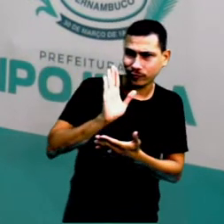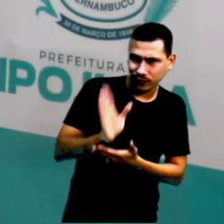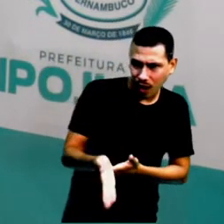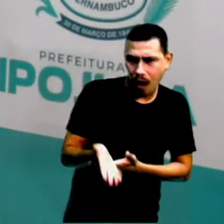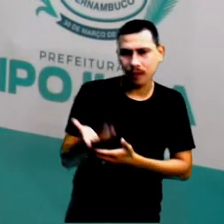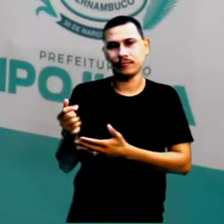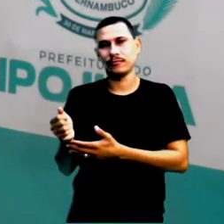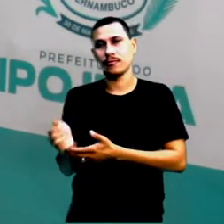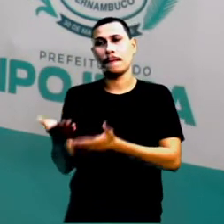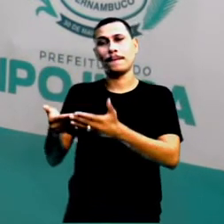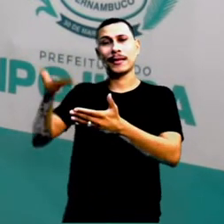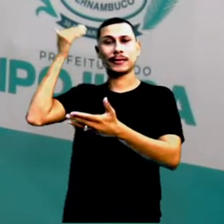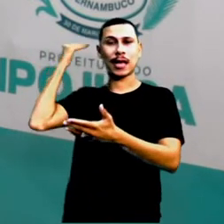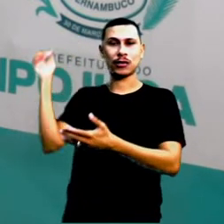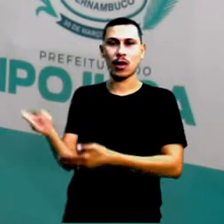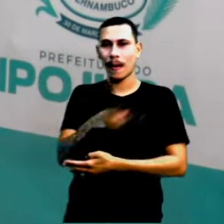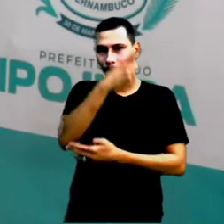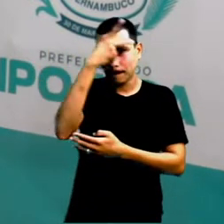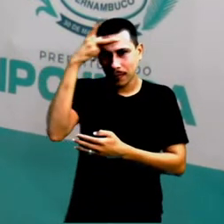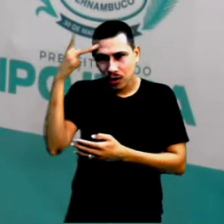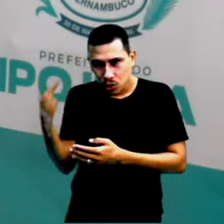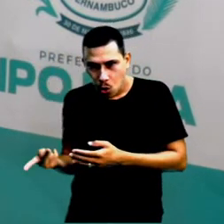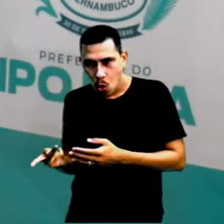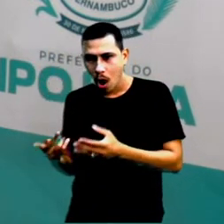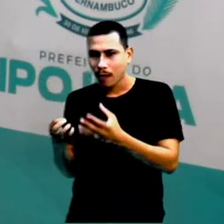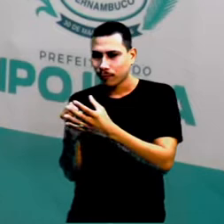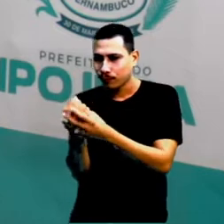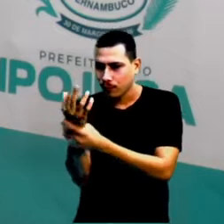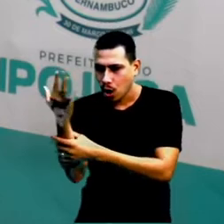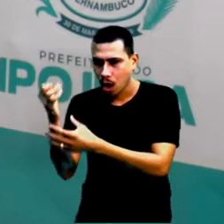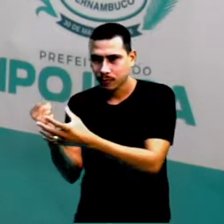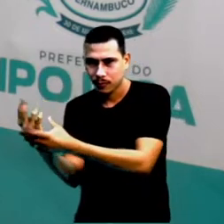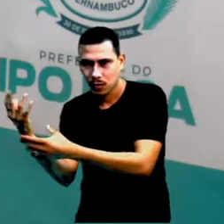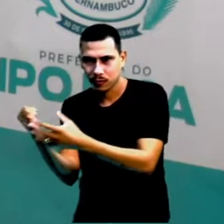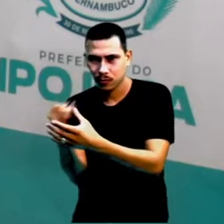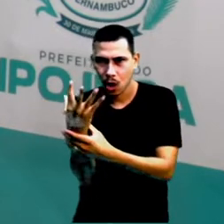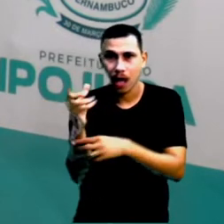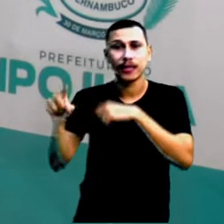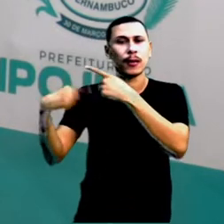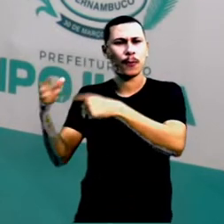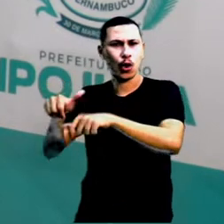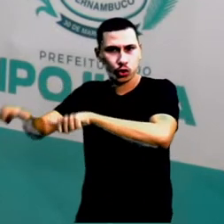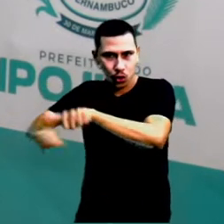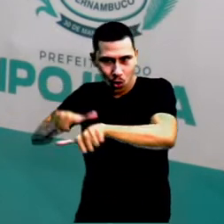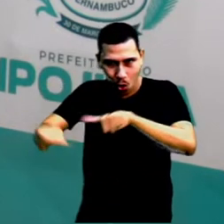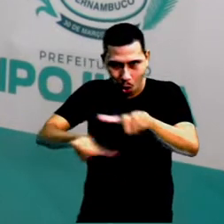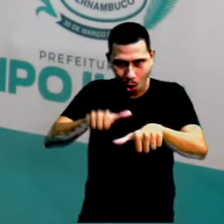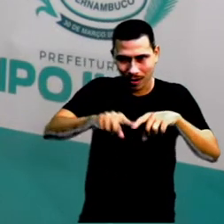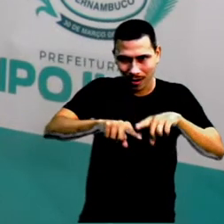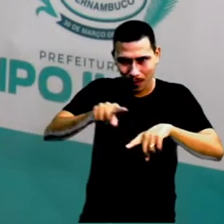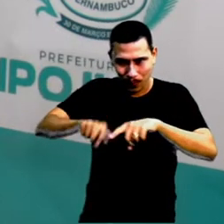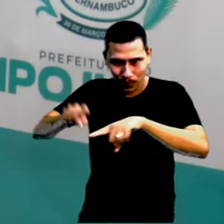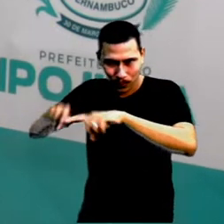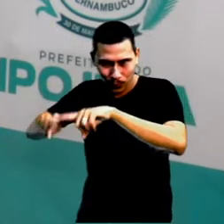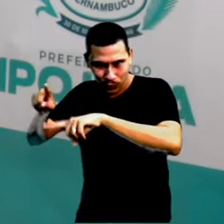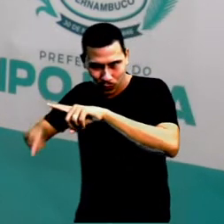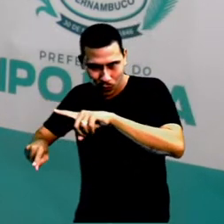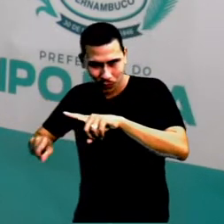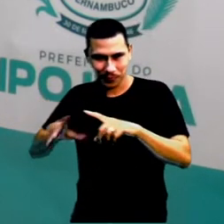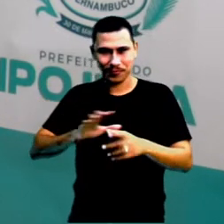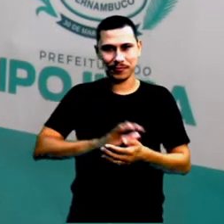pessoas plantavam, trocavam aqueles produtos, e às vezes plantava aquela agricultura de subsistência, que é aquela agricultura que